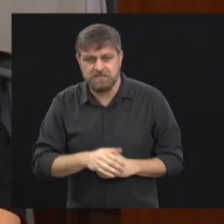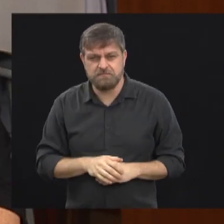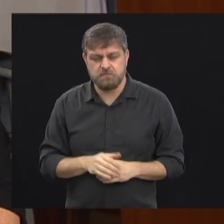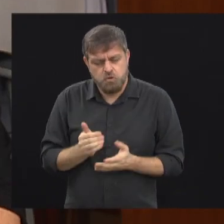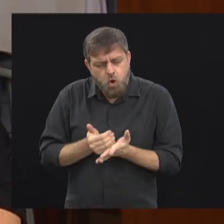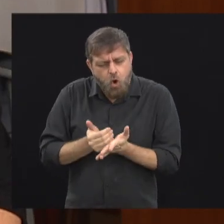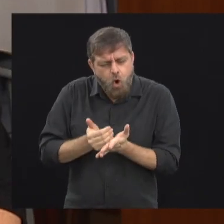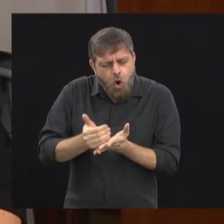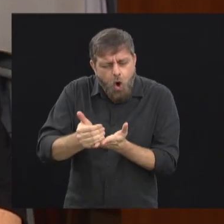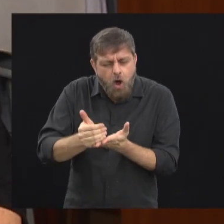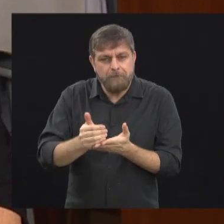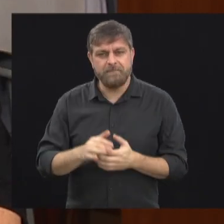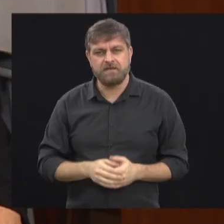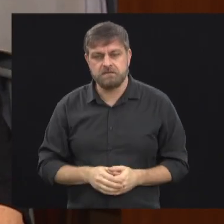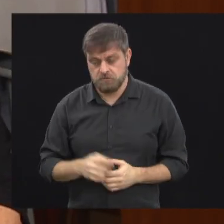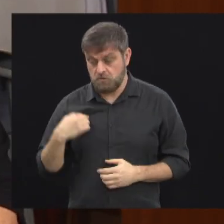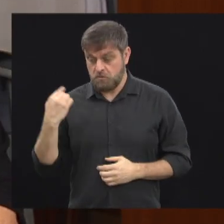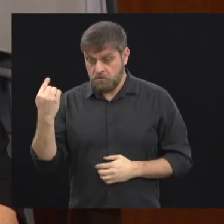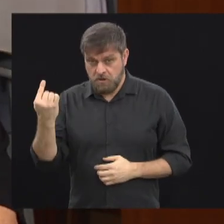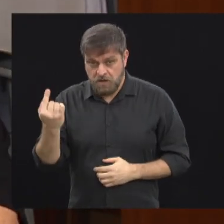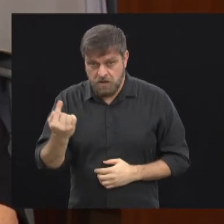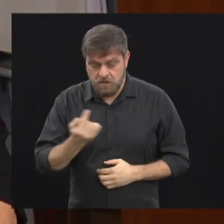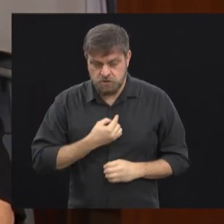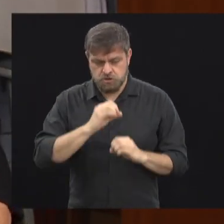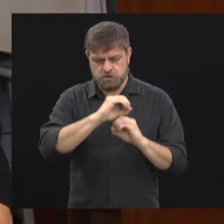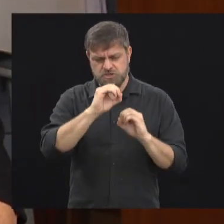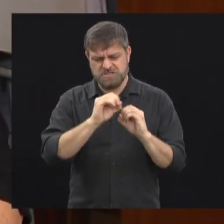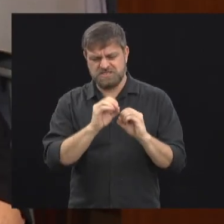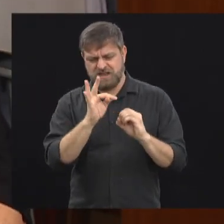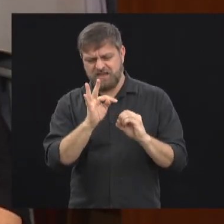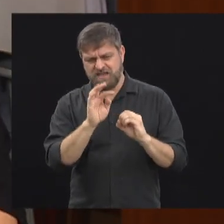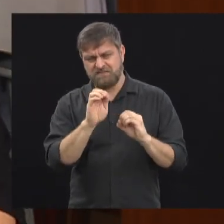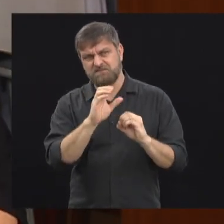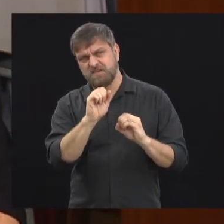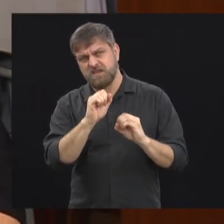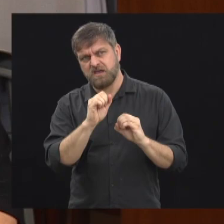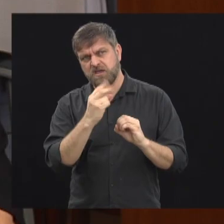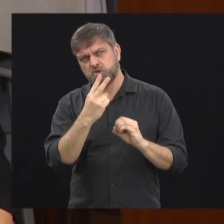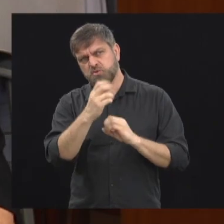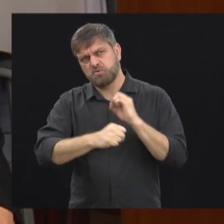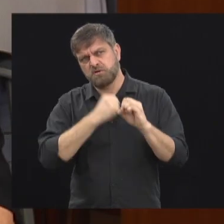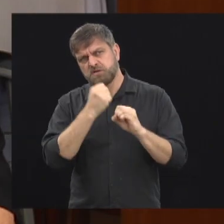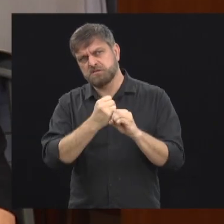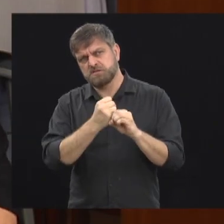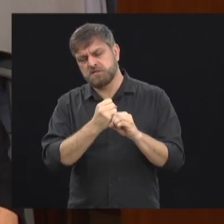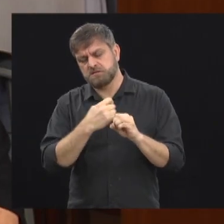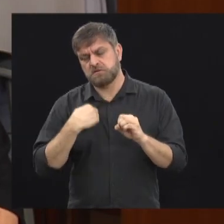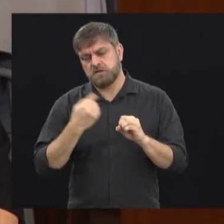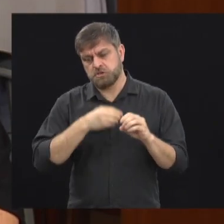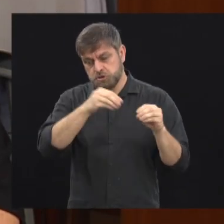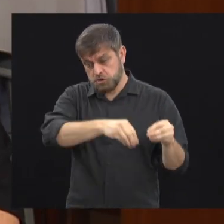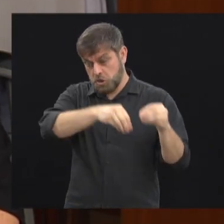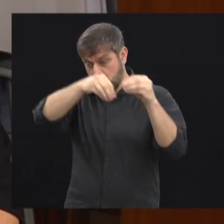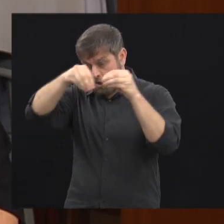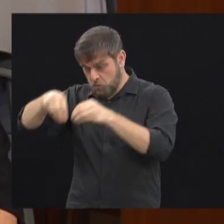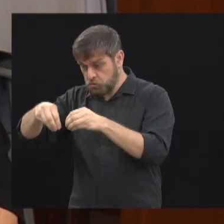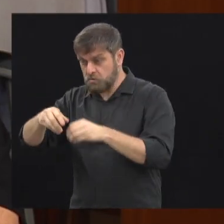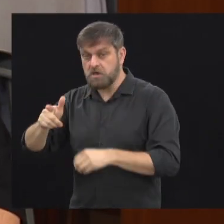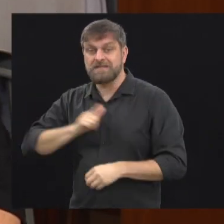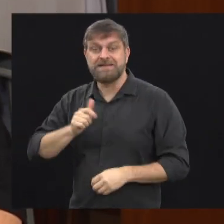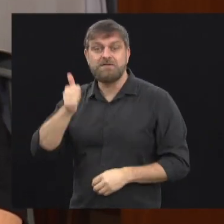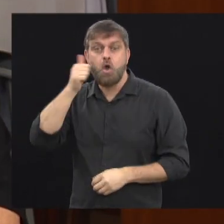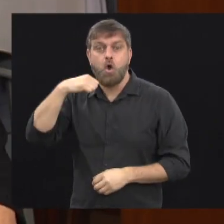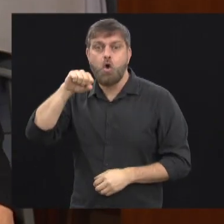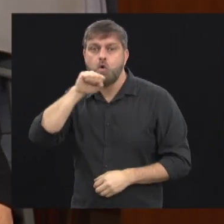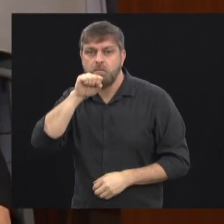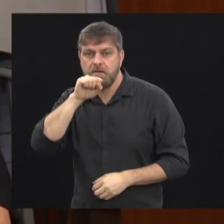logo no início, quando nós saímos da FEAC, acho que foi no 2º ano de funcionamento, de uma mãe